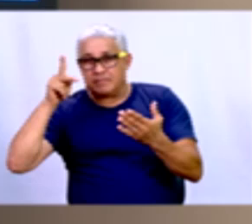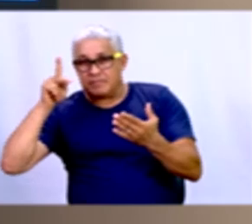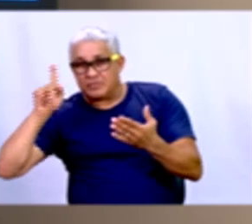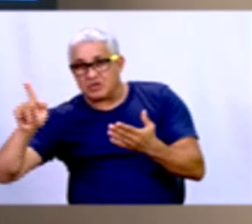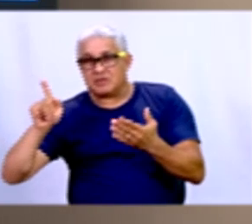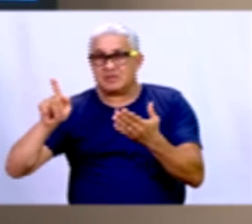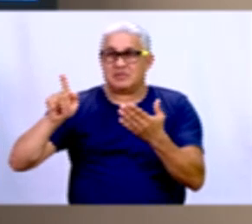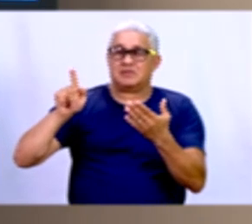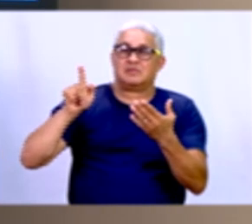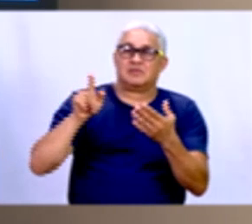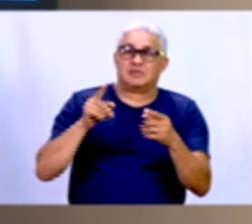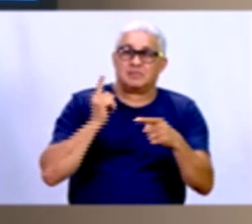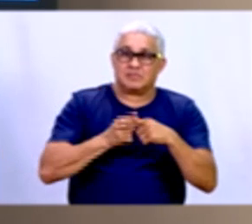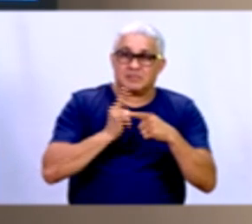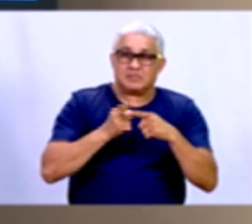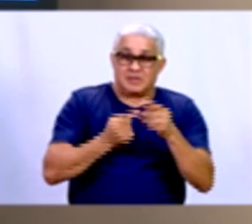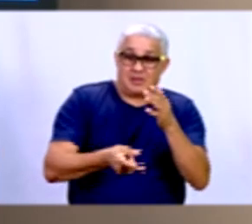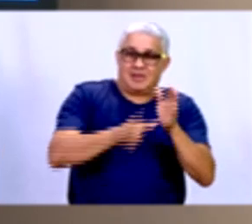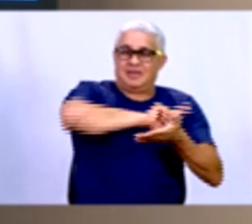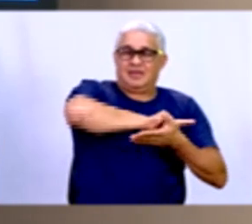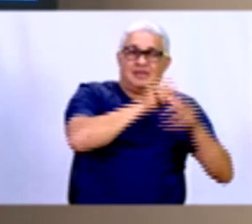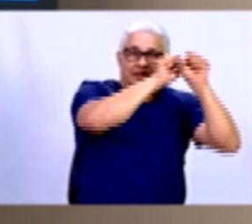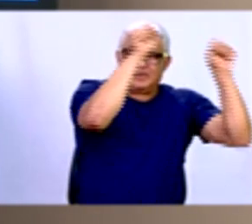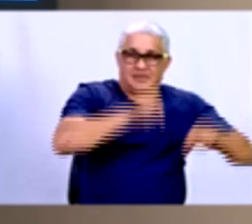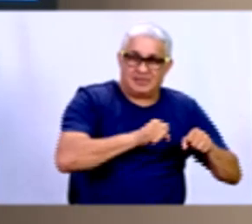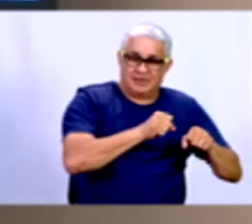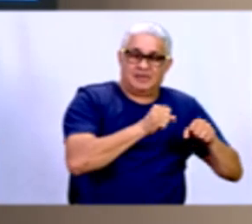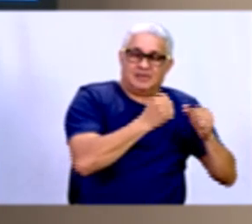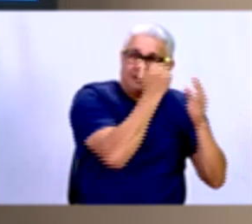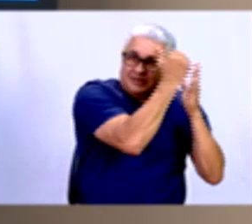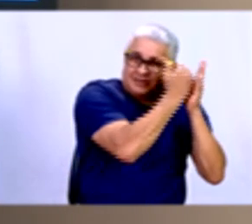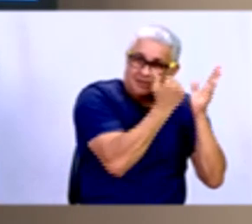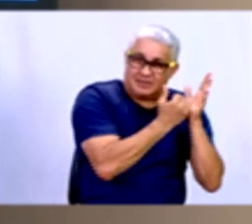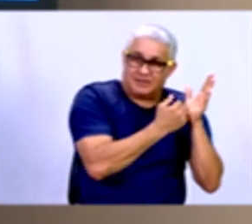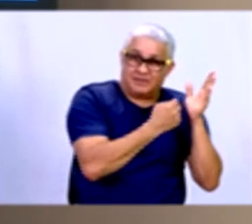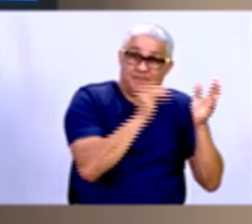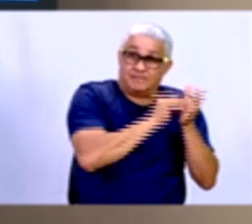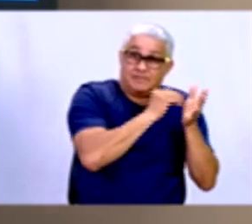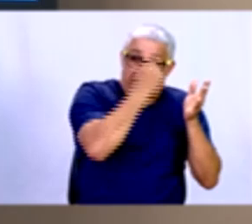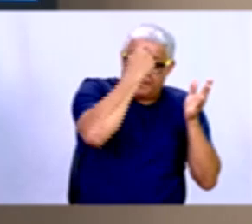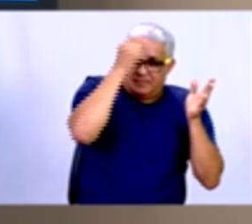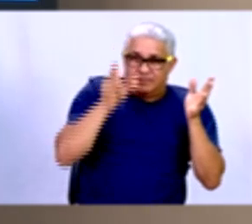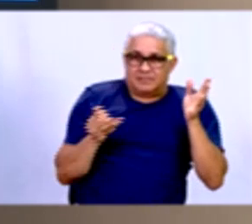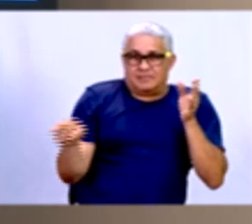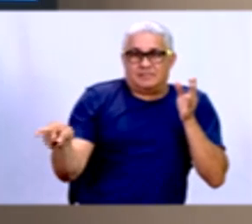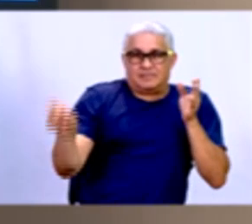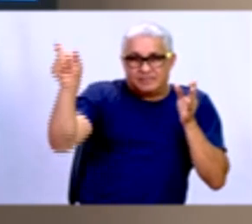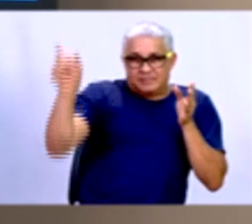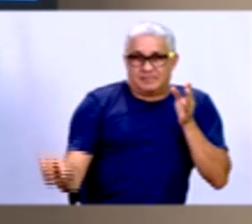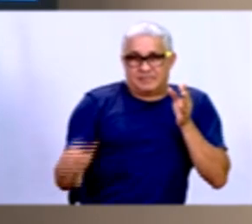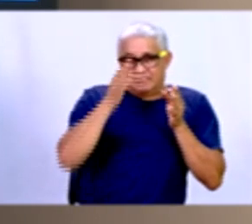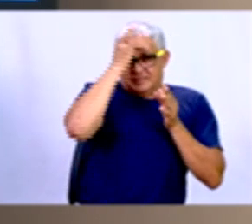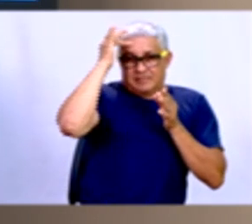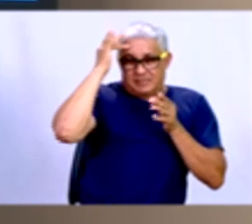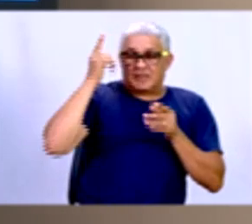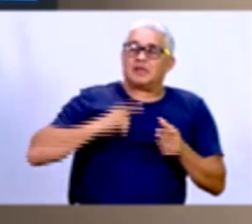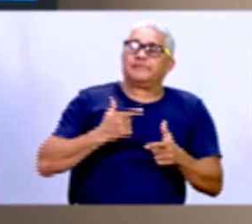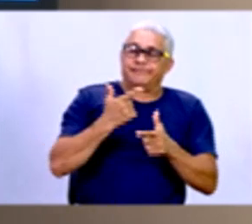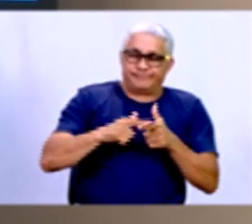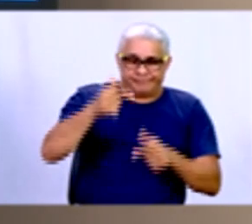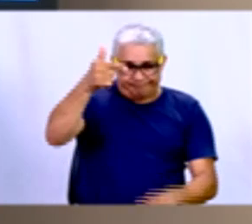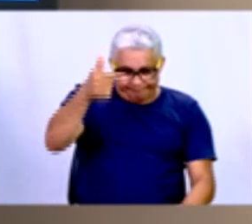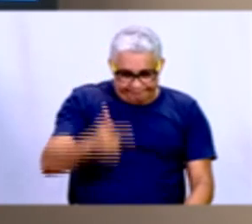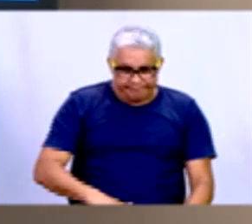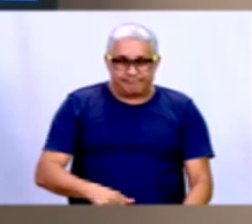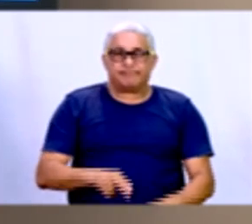foi desenvolvido, não foi pensado nessas pessoas, tá? Então, novamente, a gente tem um problema